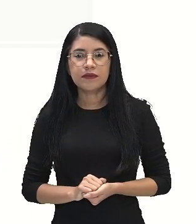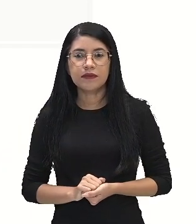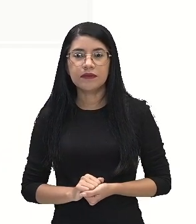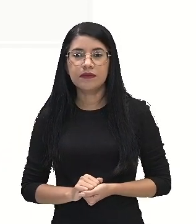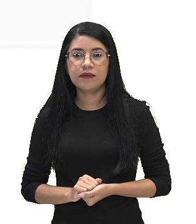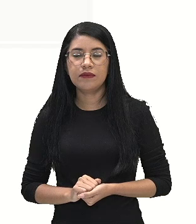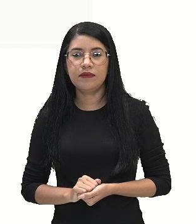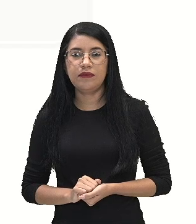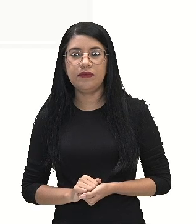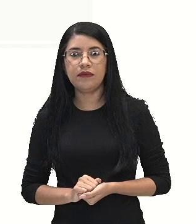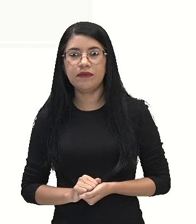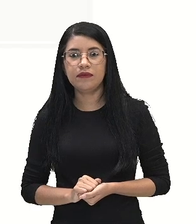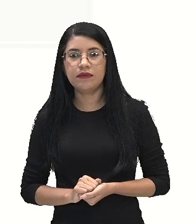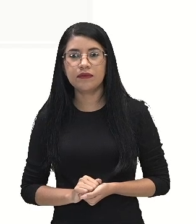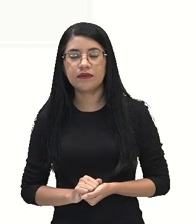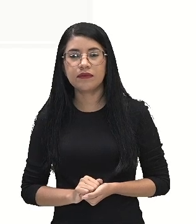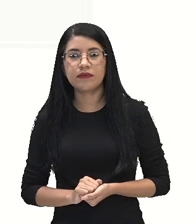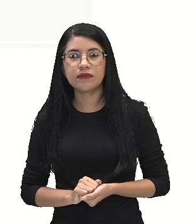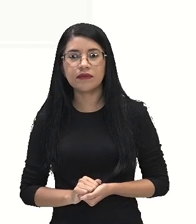Ok?